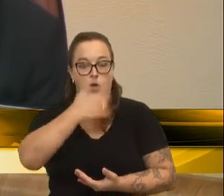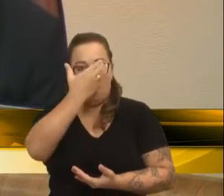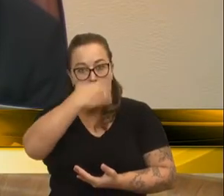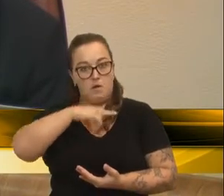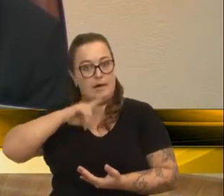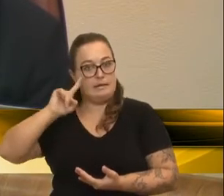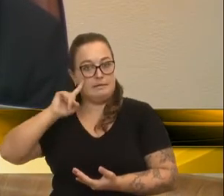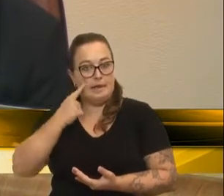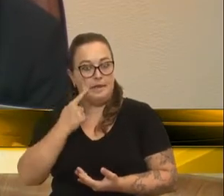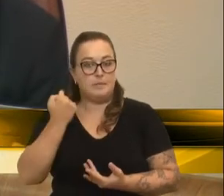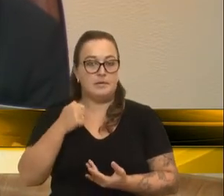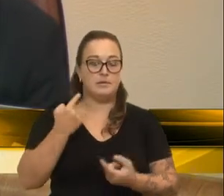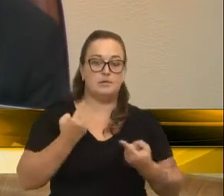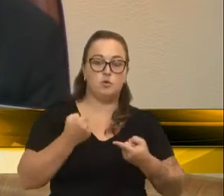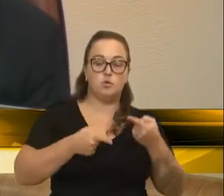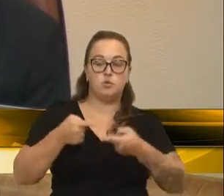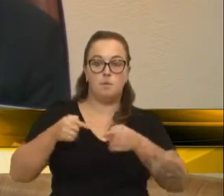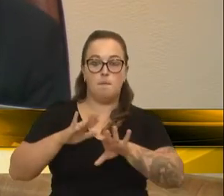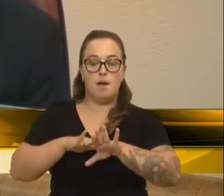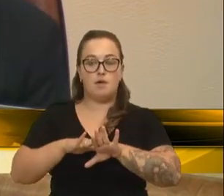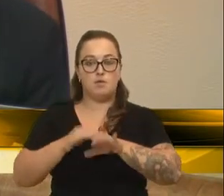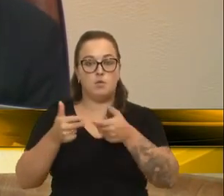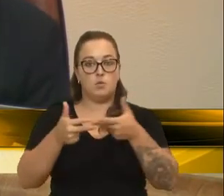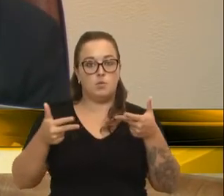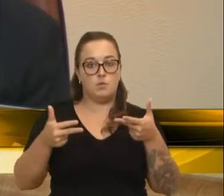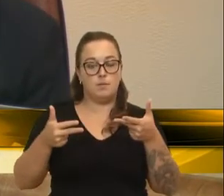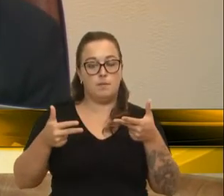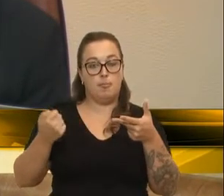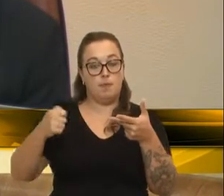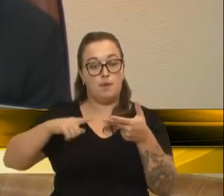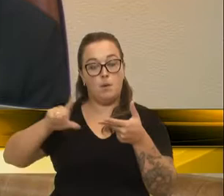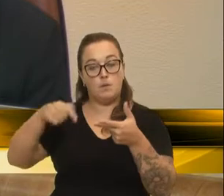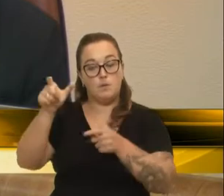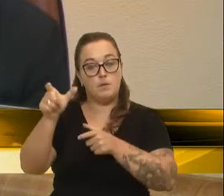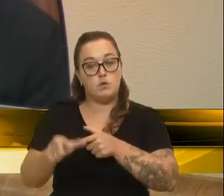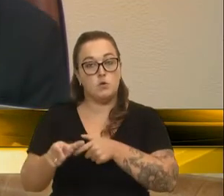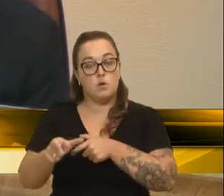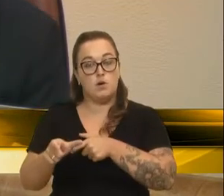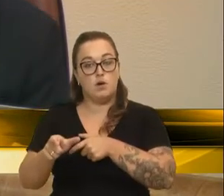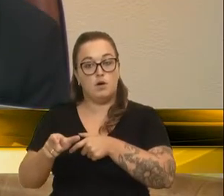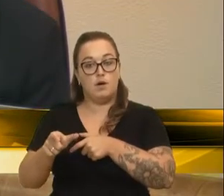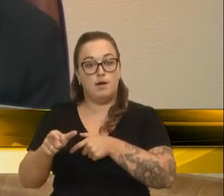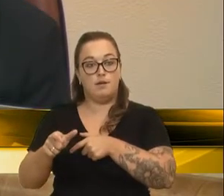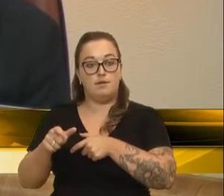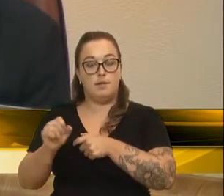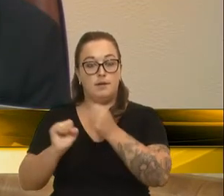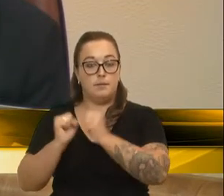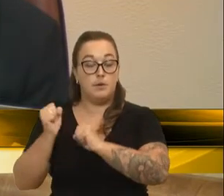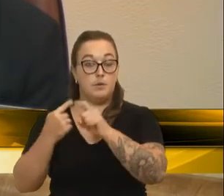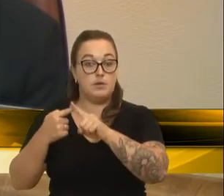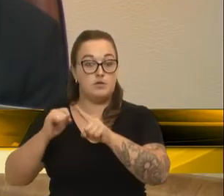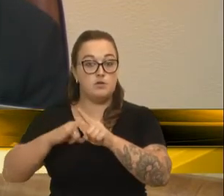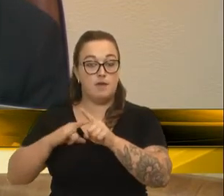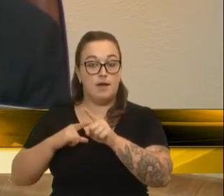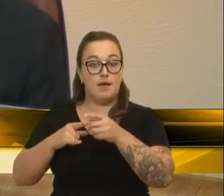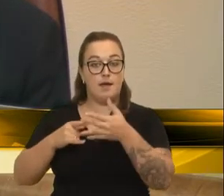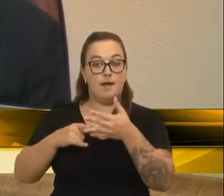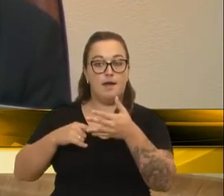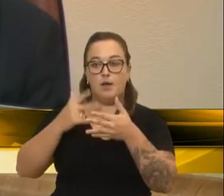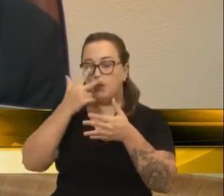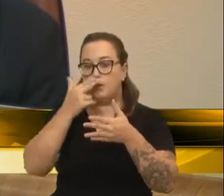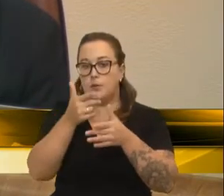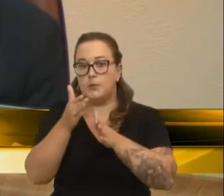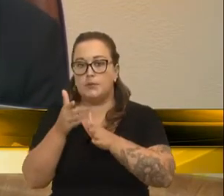é abranger, na verdade, a pessoa jurídica. Porque se houver intervalo nas relações, por exemplo, entre o